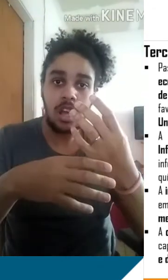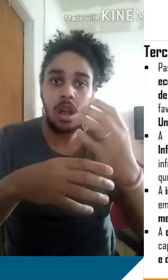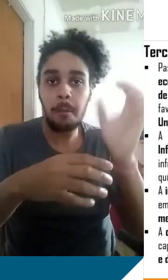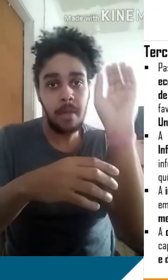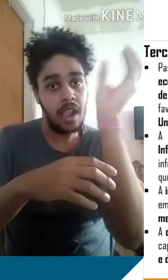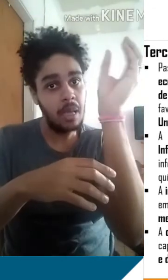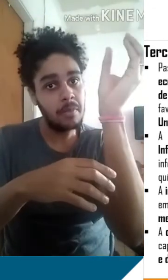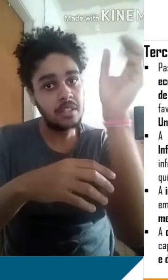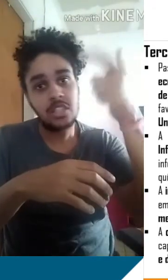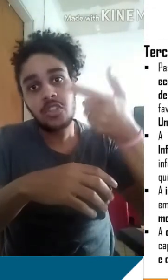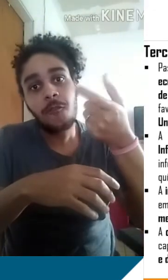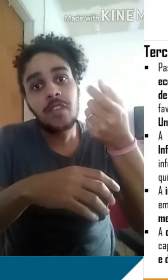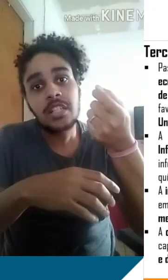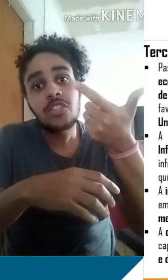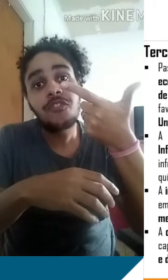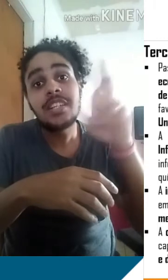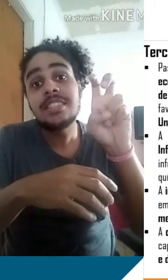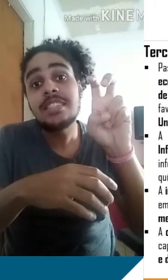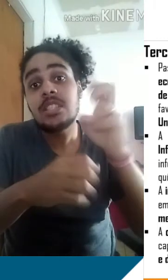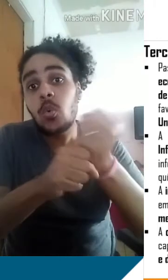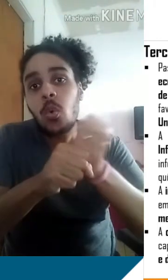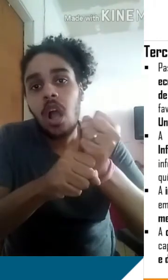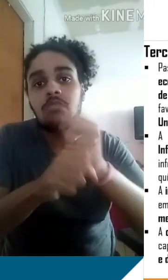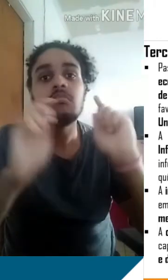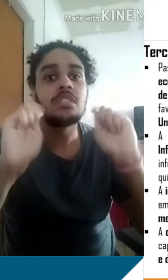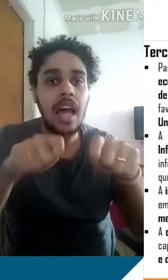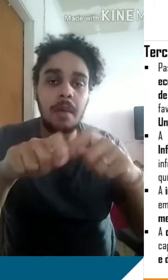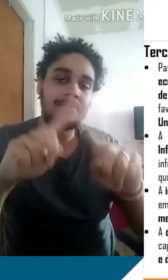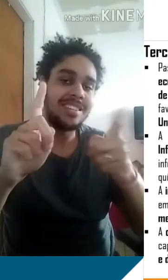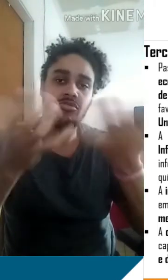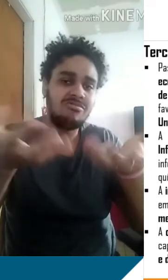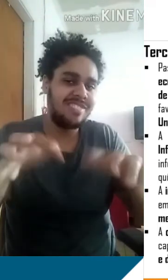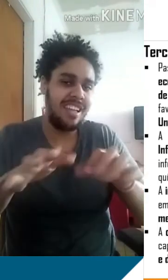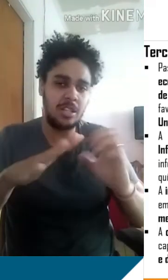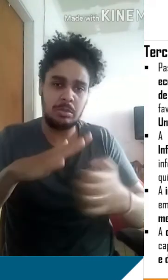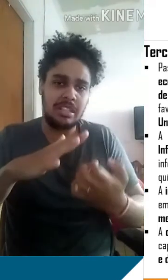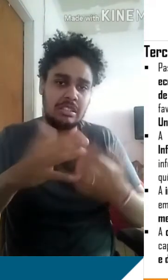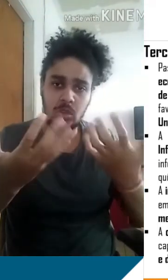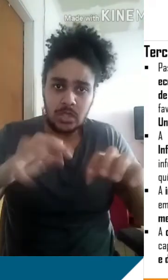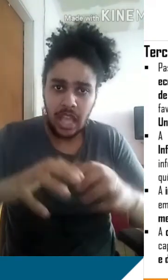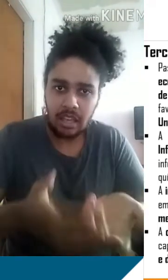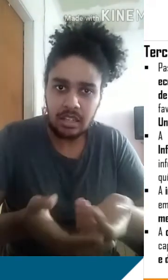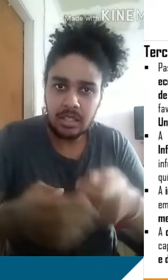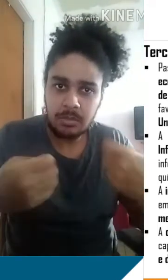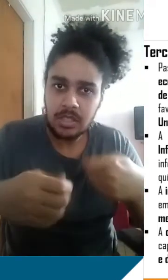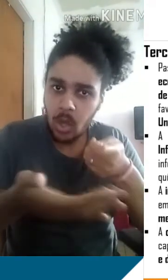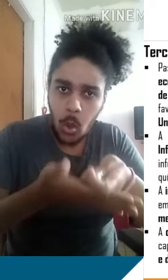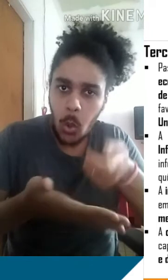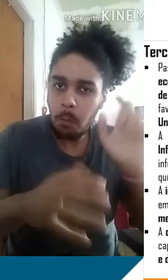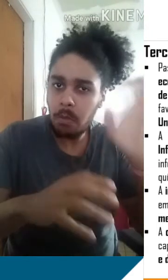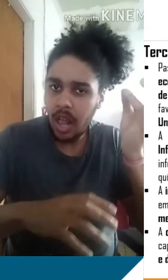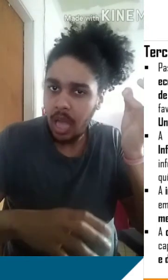revolução industrial, pautada pelo meio técnico, científico e informacional, ela fundamenta também uma dinâmica de cultura de massa e de